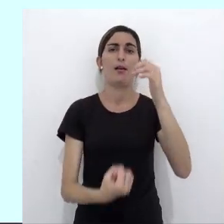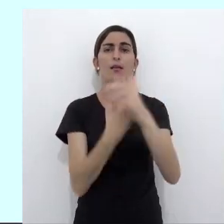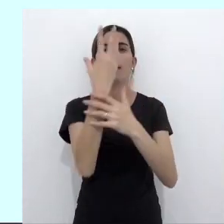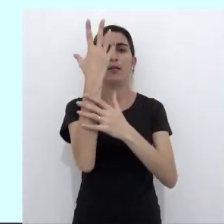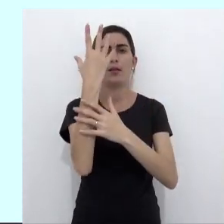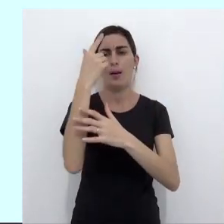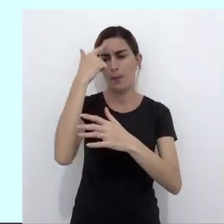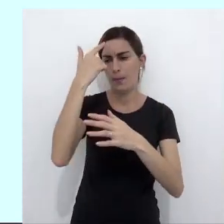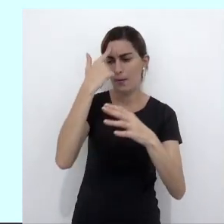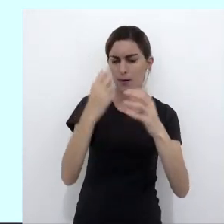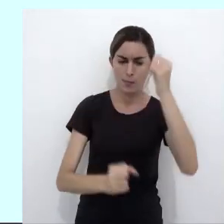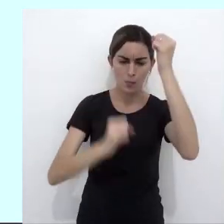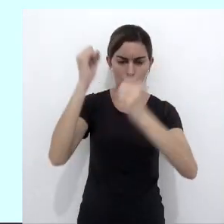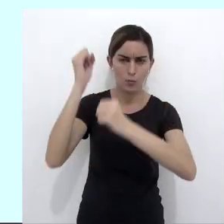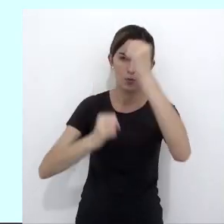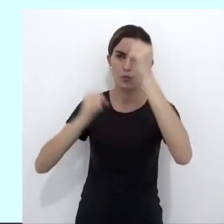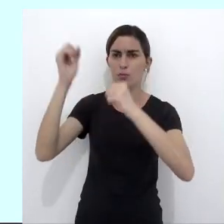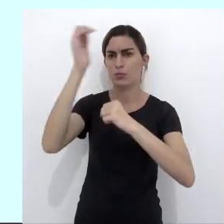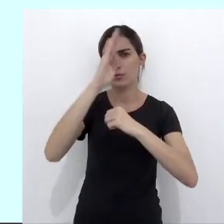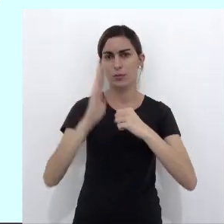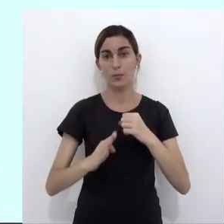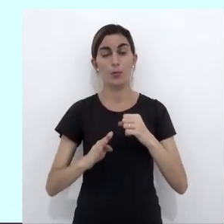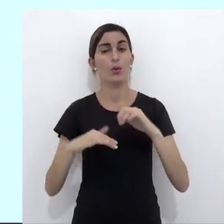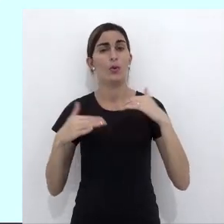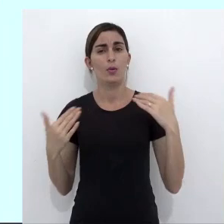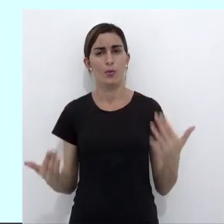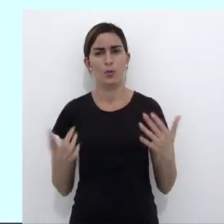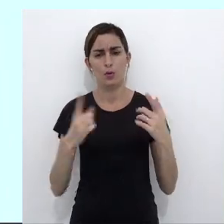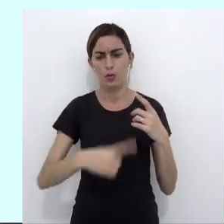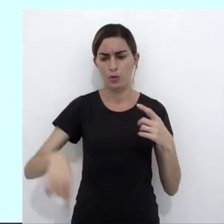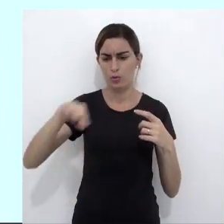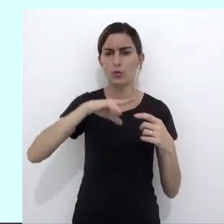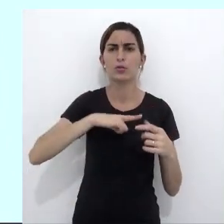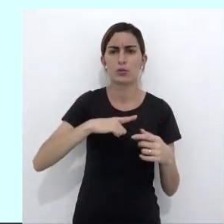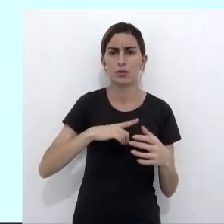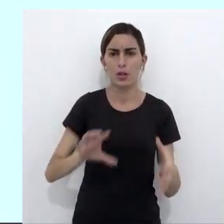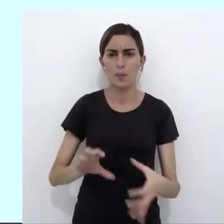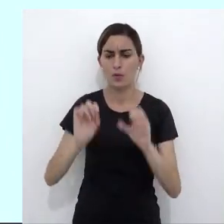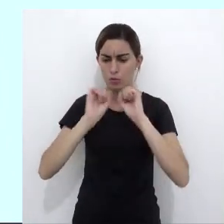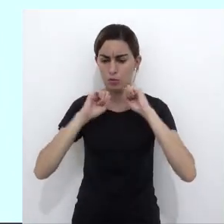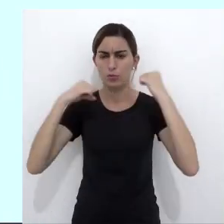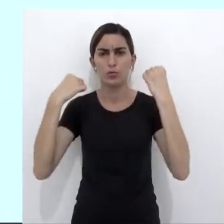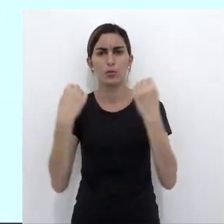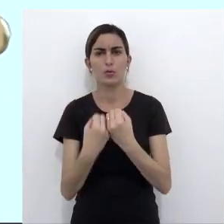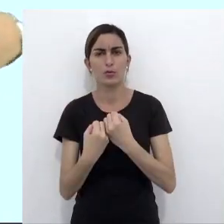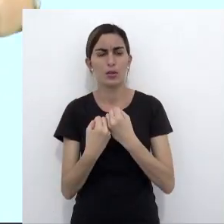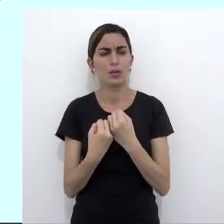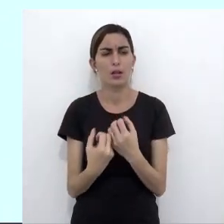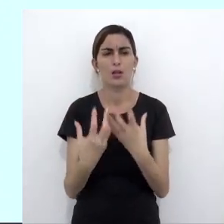mentalidade industrializante no Brasil. Ou seja, nós tínhamos uma sociedade muito